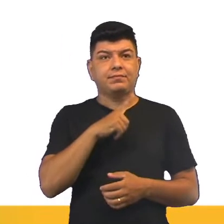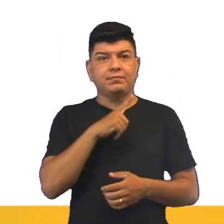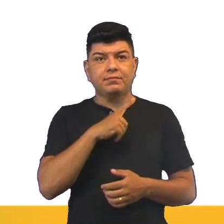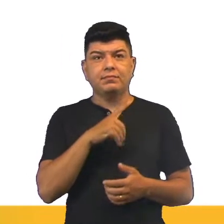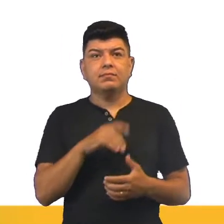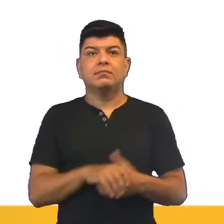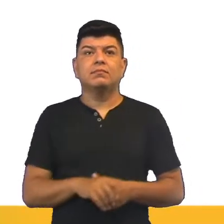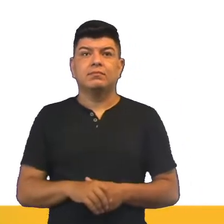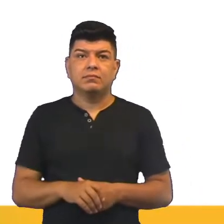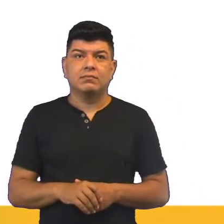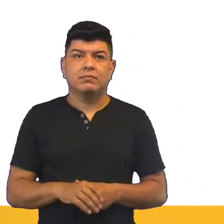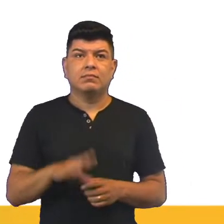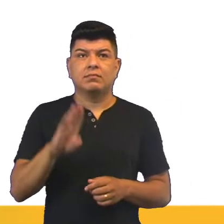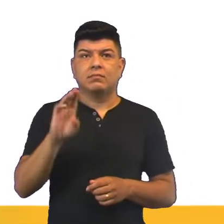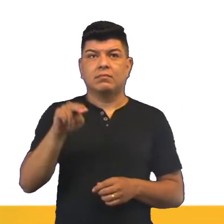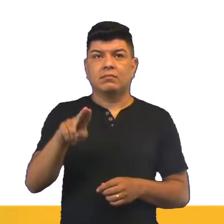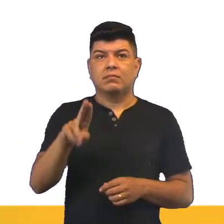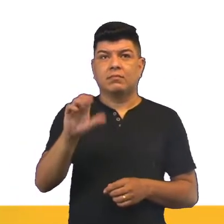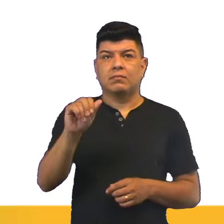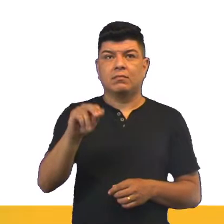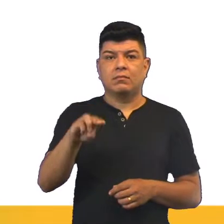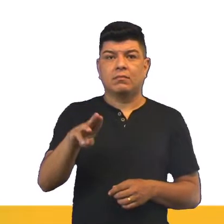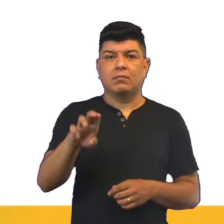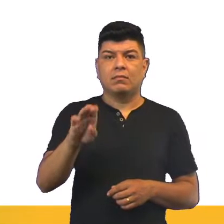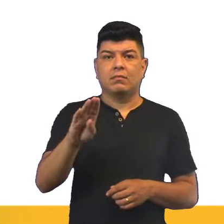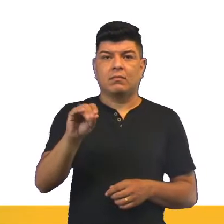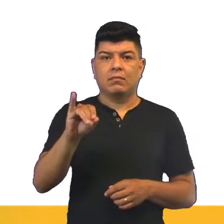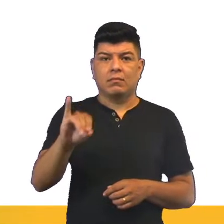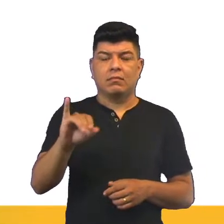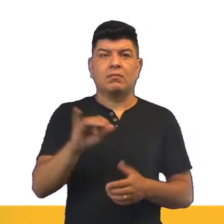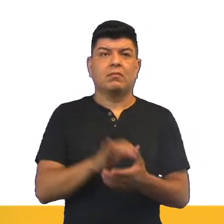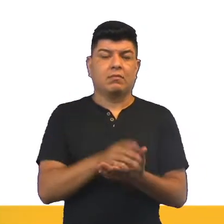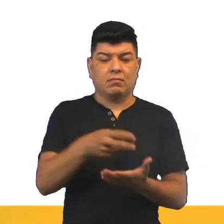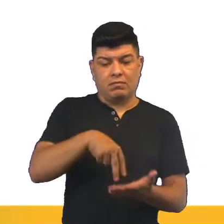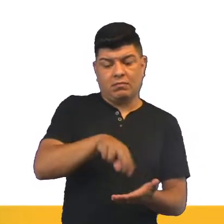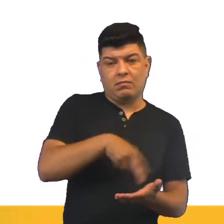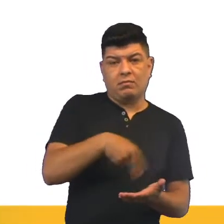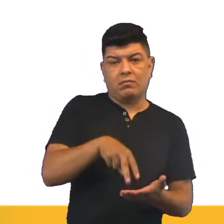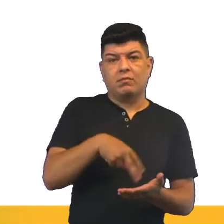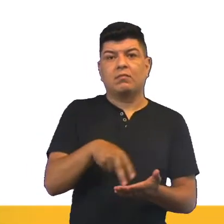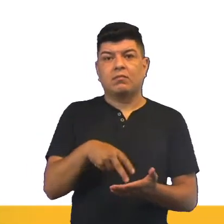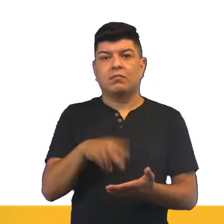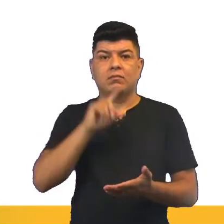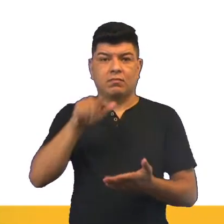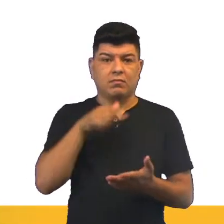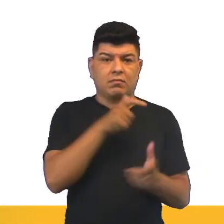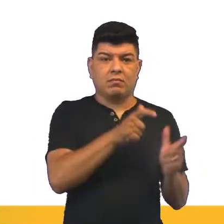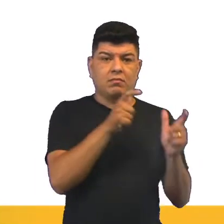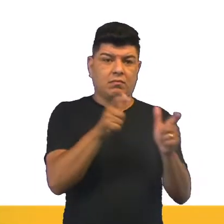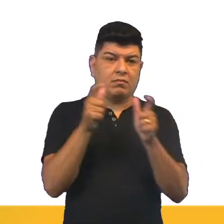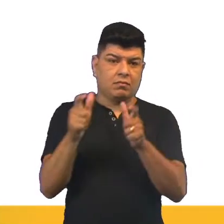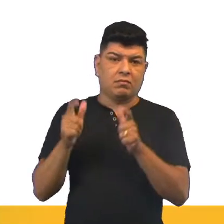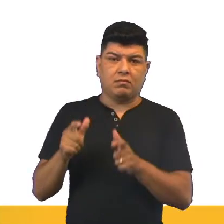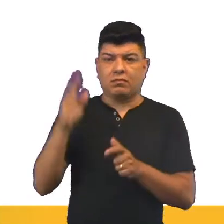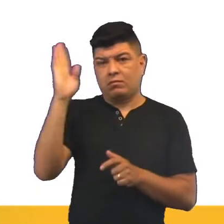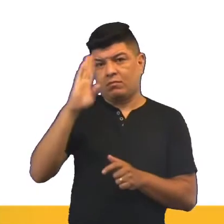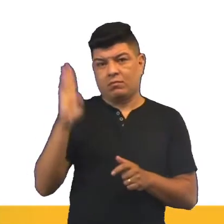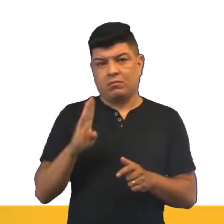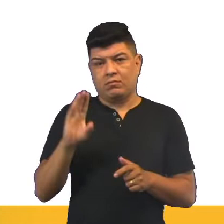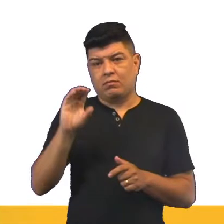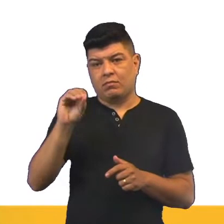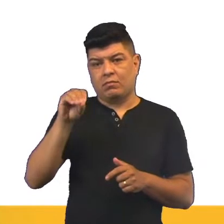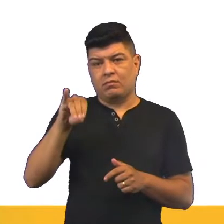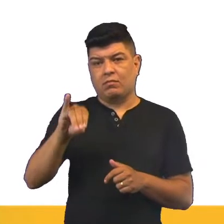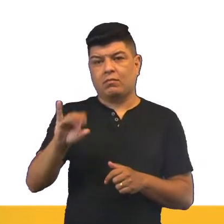olha só, o Bumba Meu Boi, né, que é uma dança folclórica conhecida em outras regiões brasileiras como o Boi